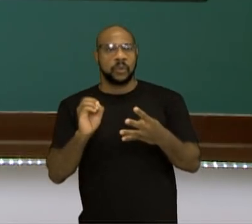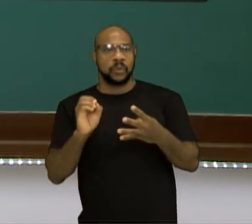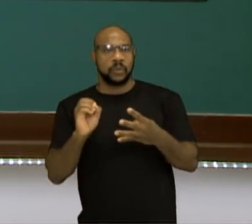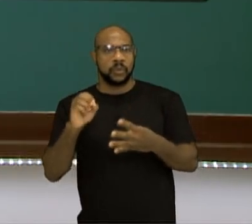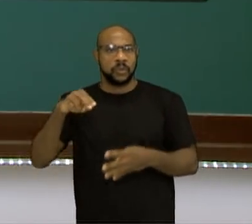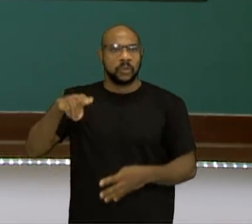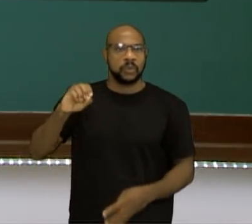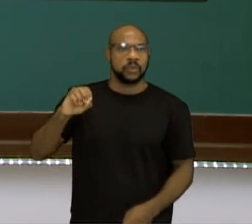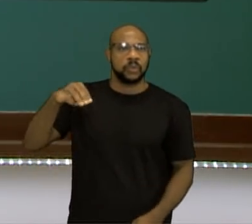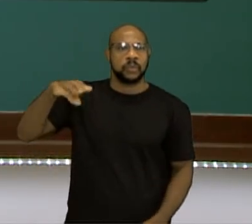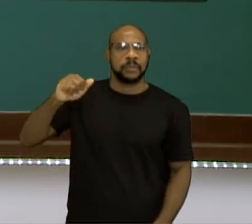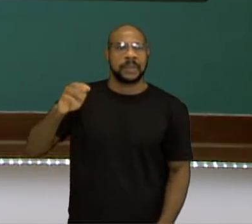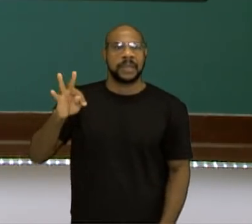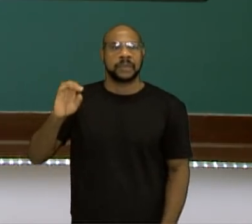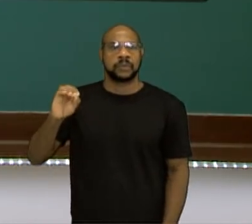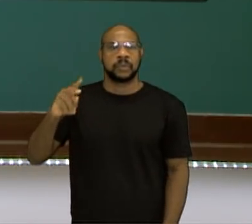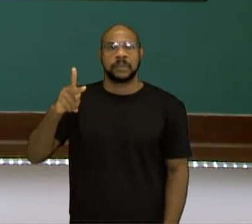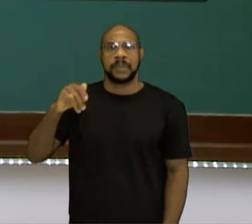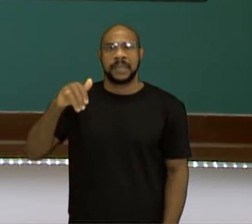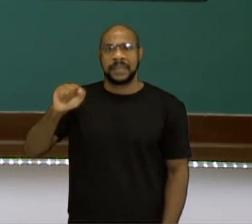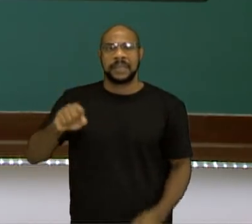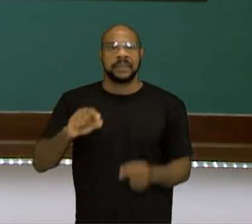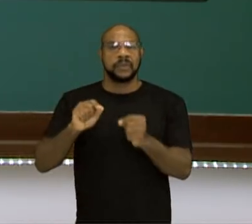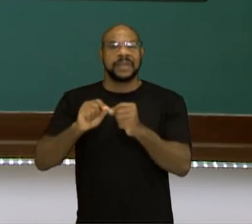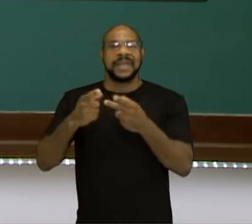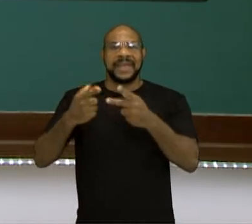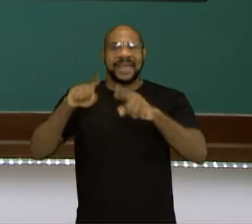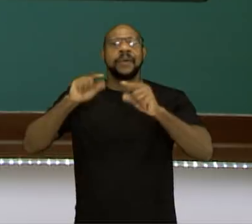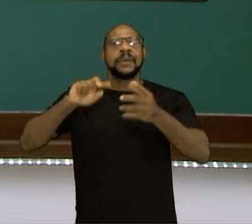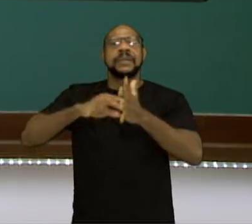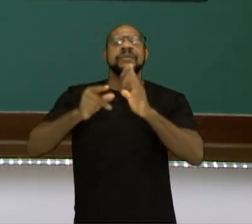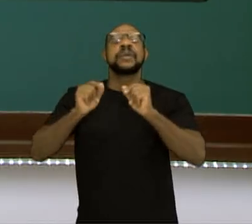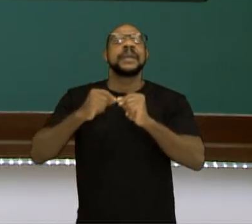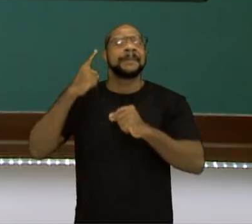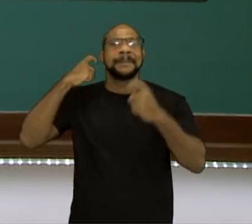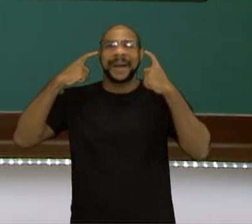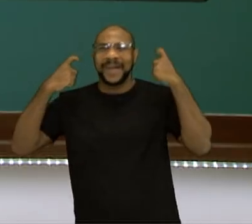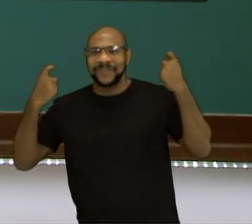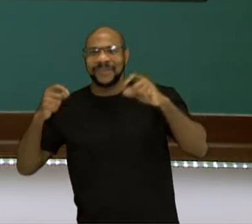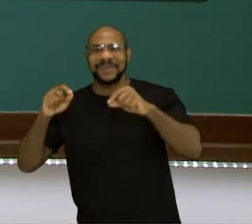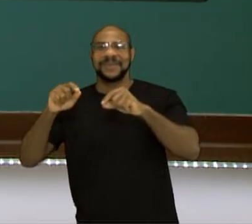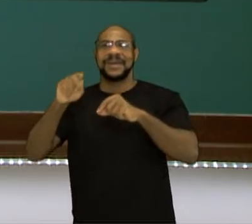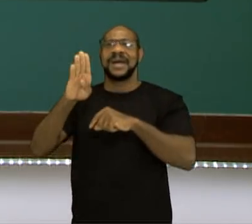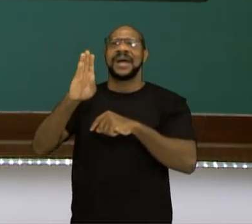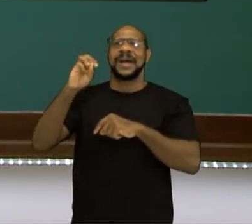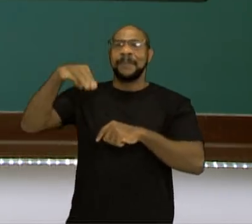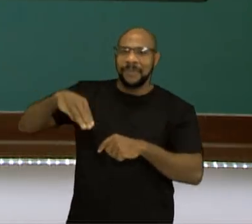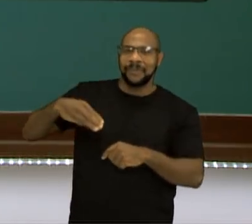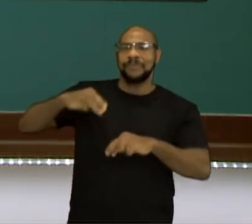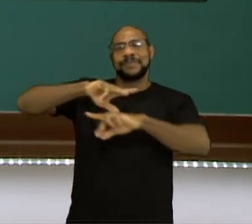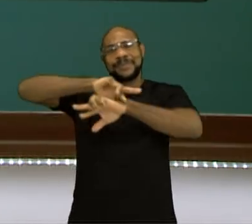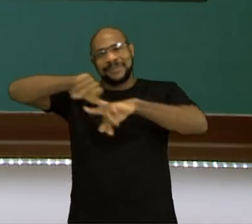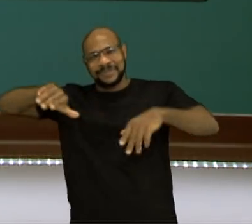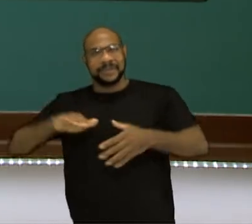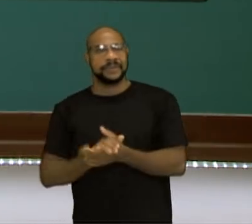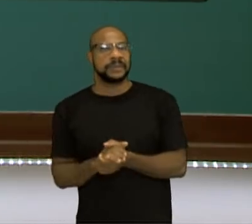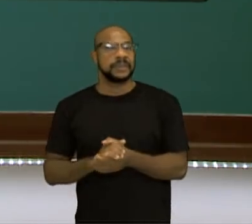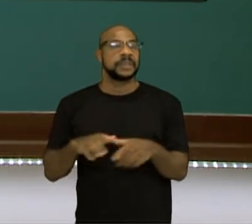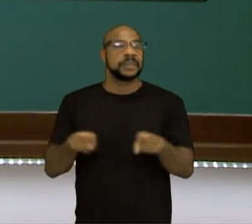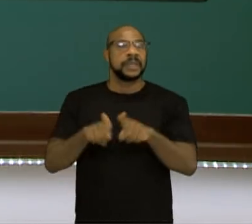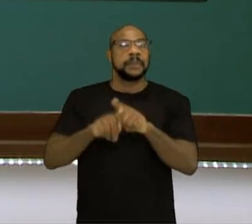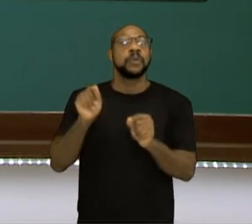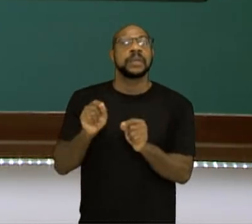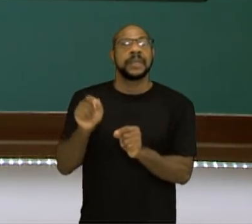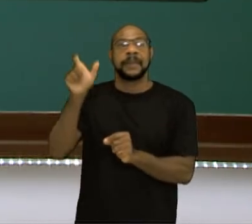as personagens. Em apenas uma página, o artista pode contar uma história